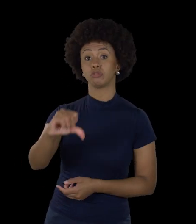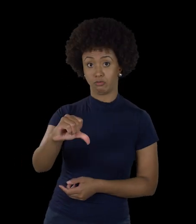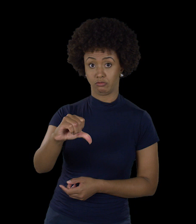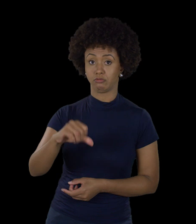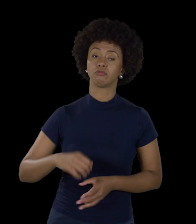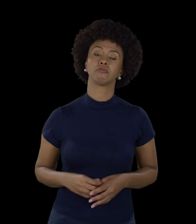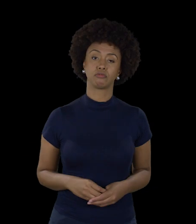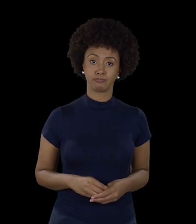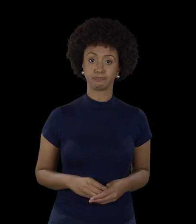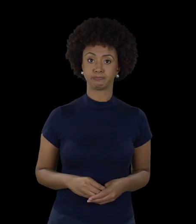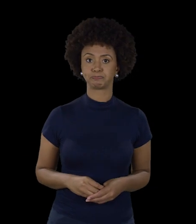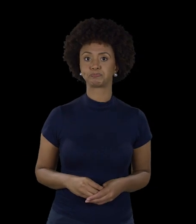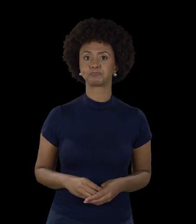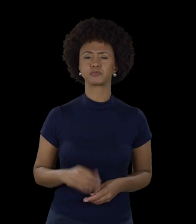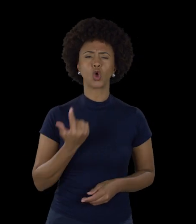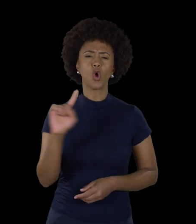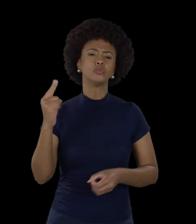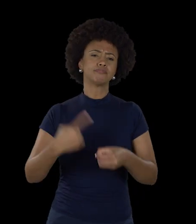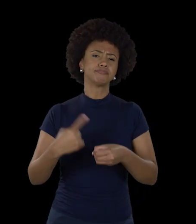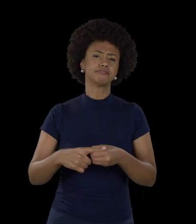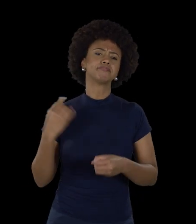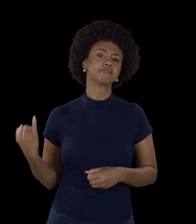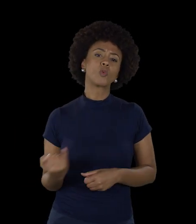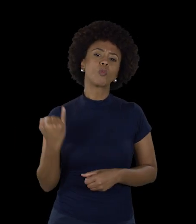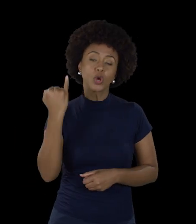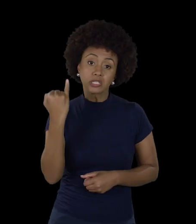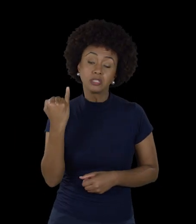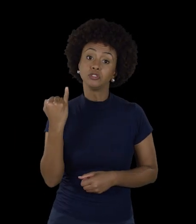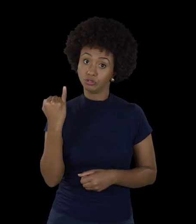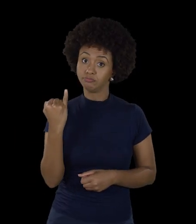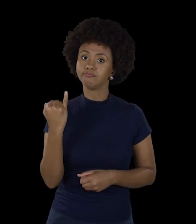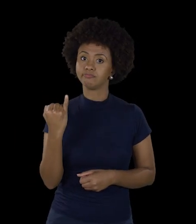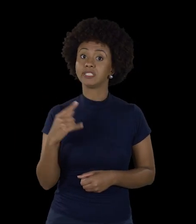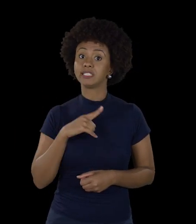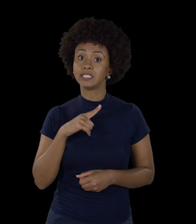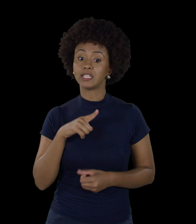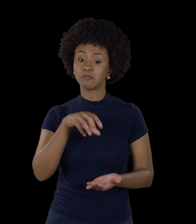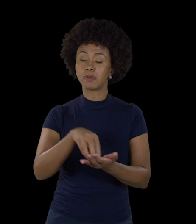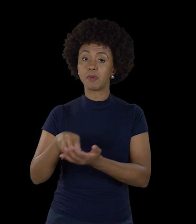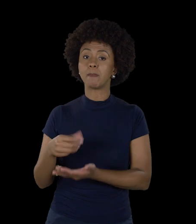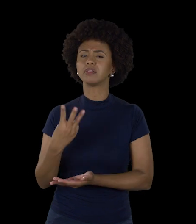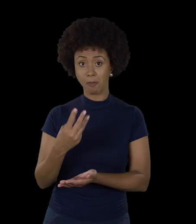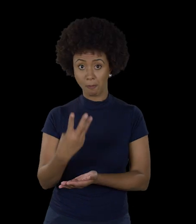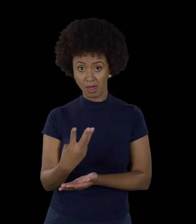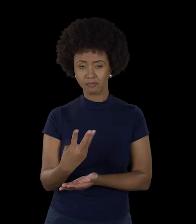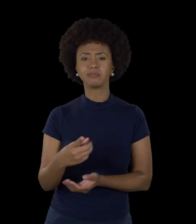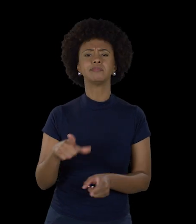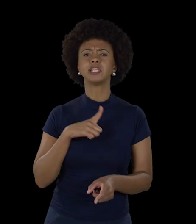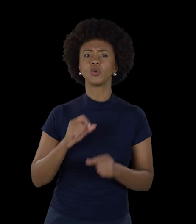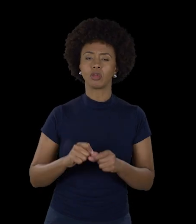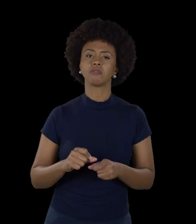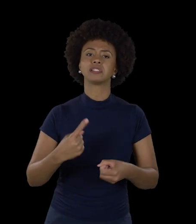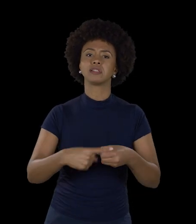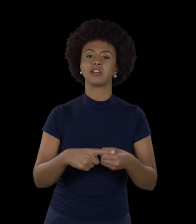natural. Outro município também importante e que abriga 3 RPPNs é Vargem Alta.